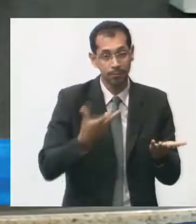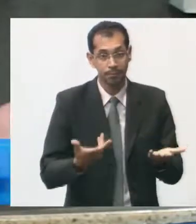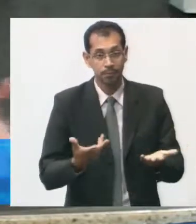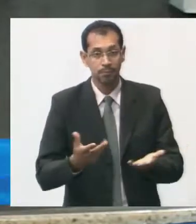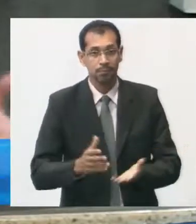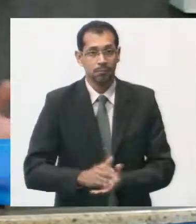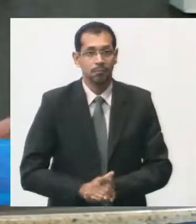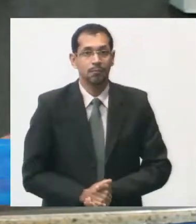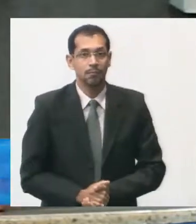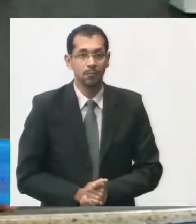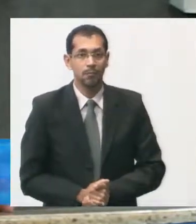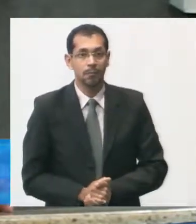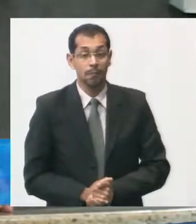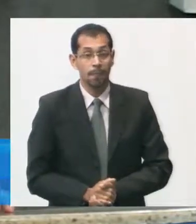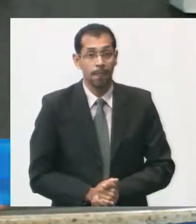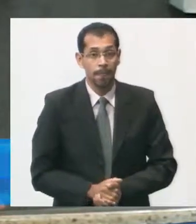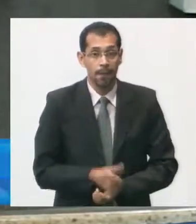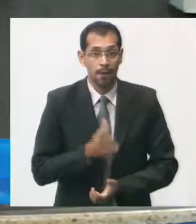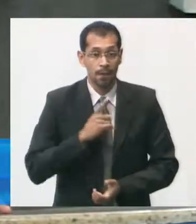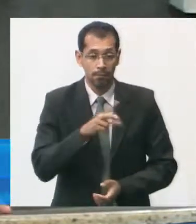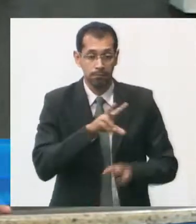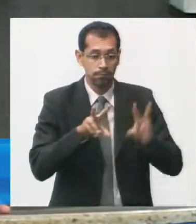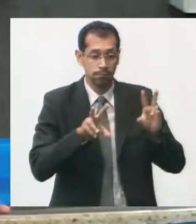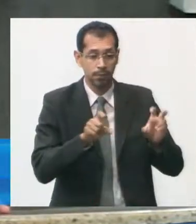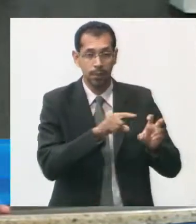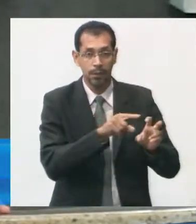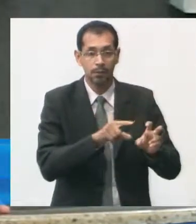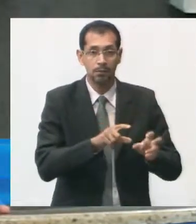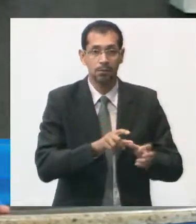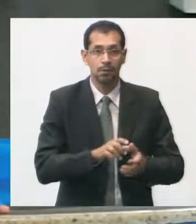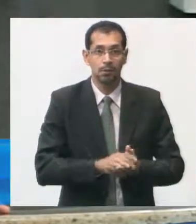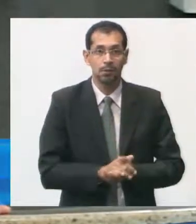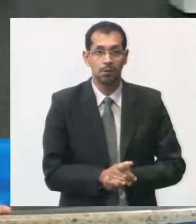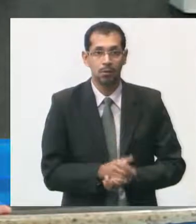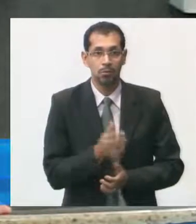que diz aqui na matéria que não vai se dar no canteiro central.